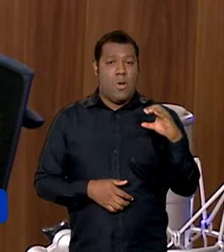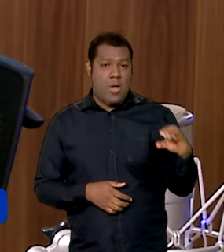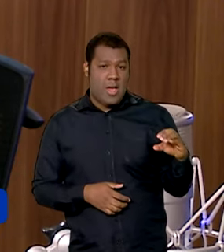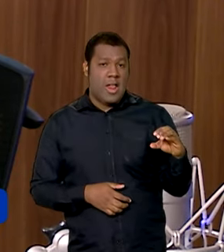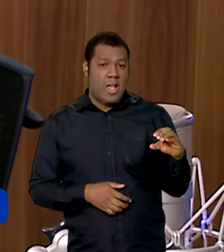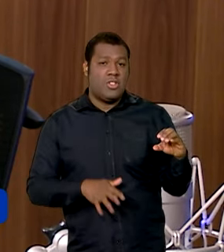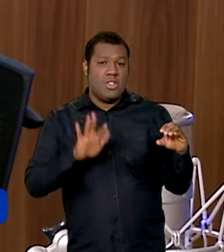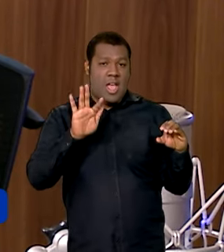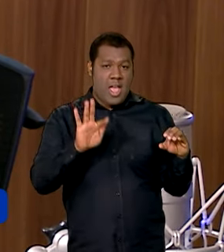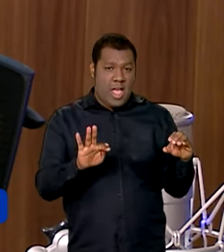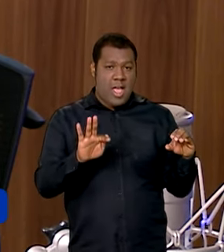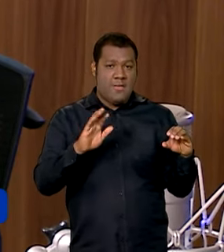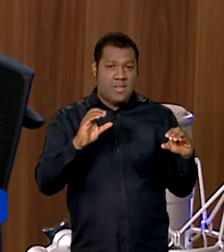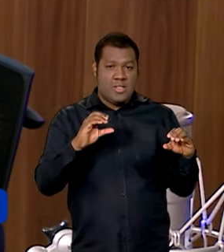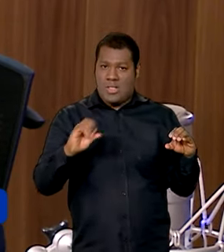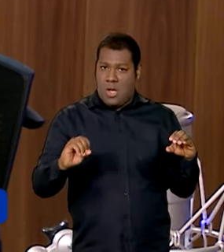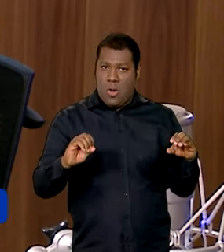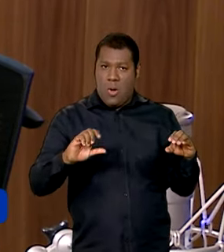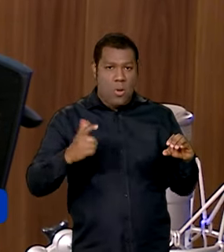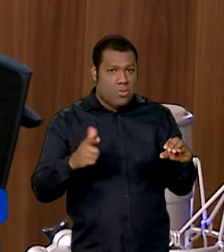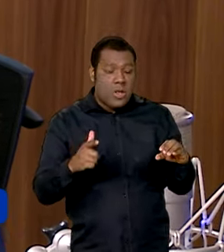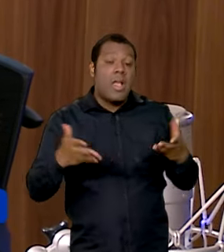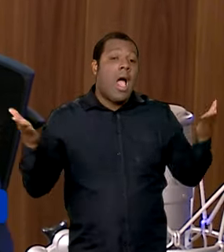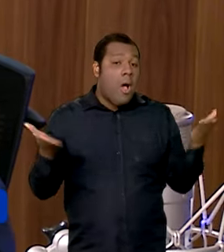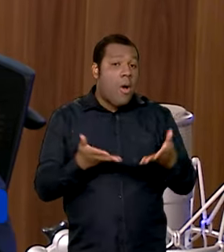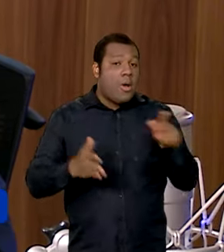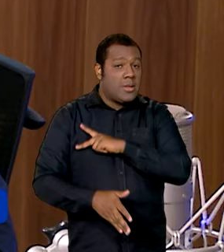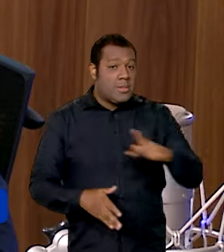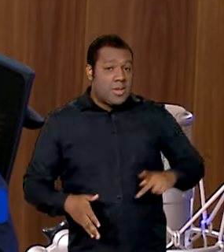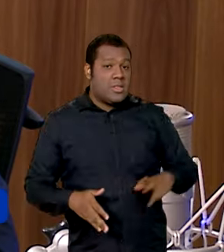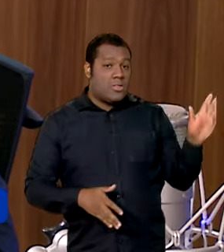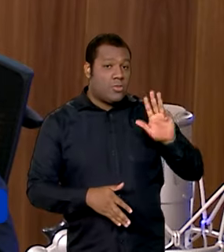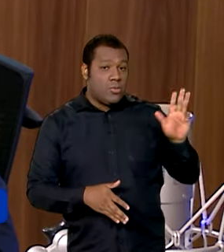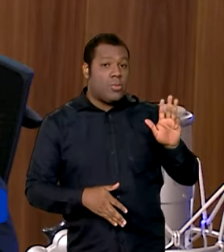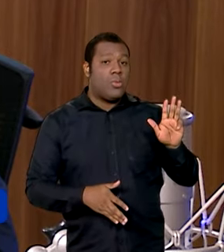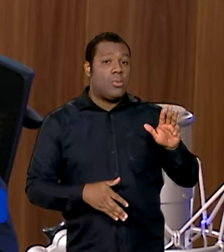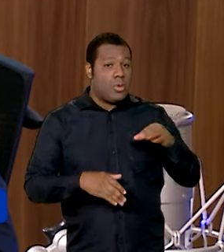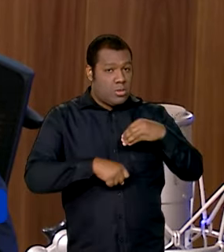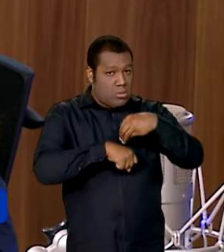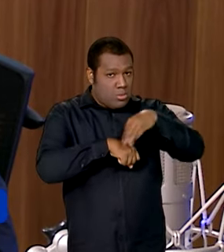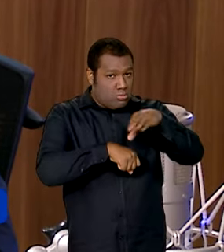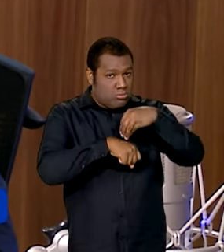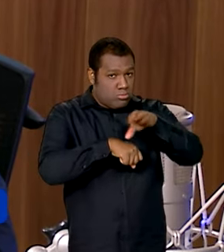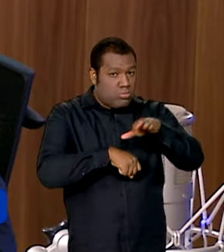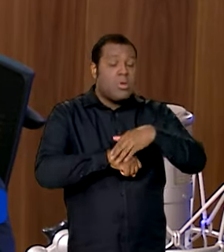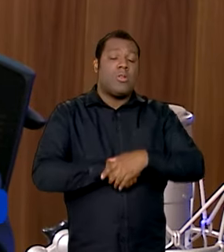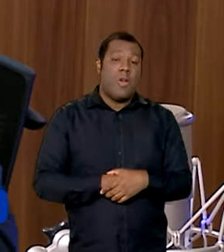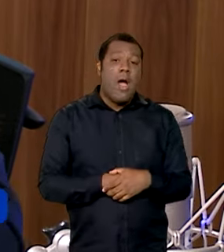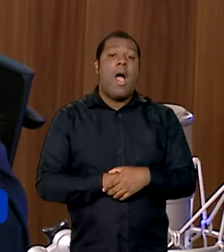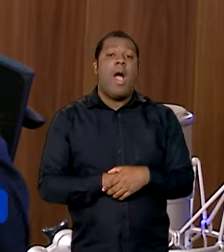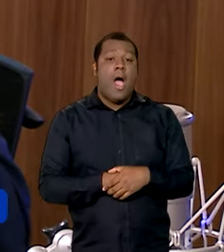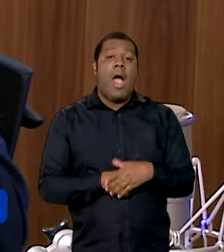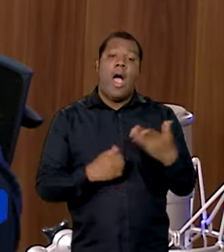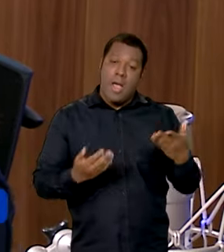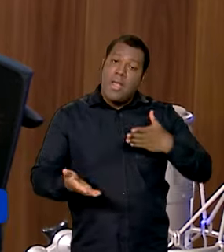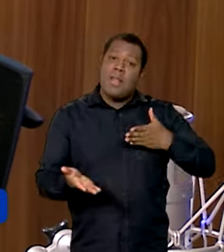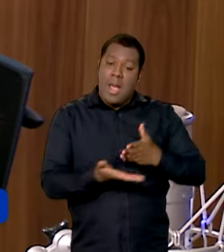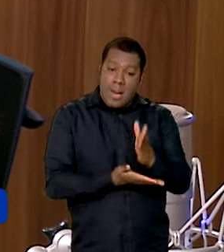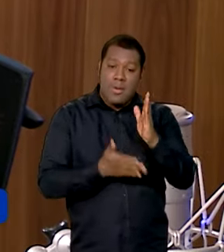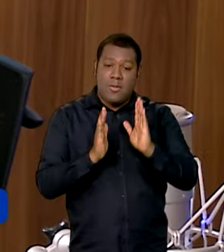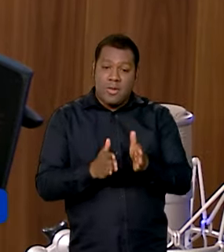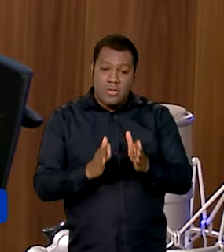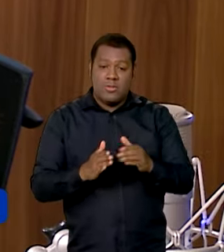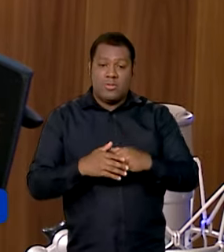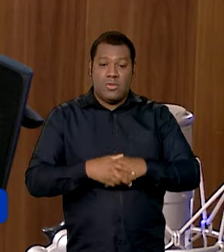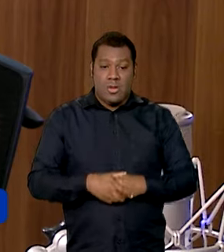fco agora o presidente Lula recomendou nós aprovamos no Condé o ano passado e o mesmo que se faz no nordeste também as outras